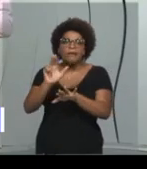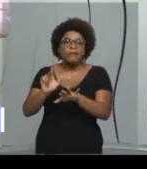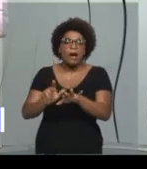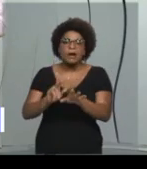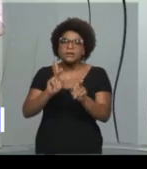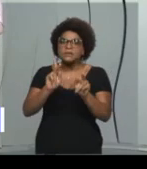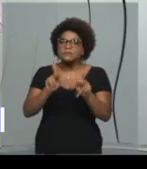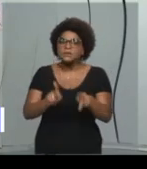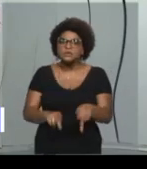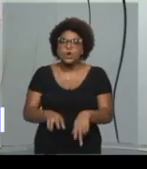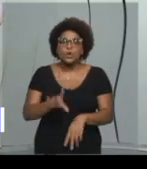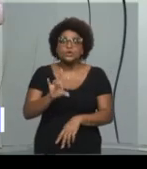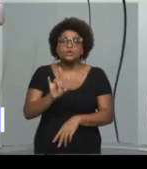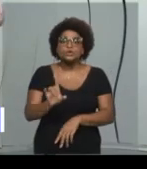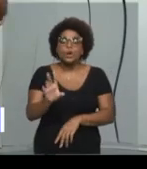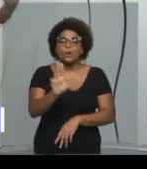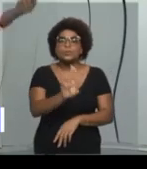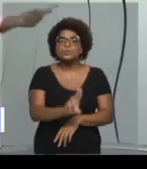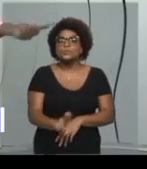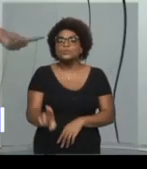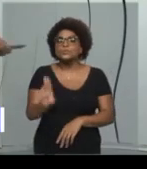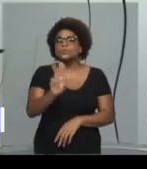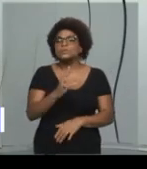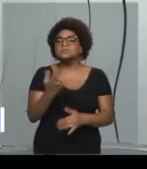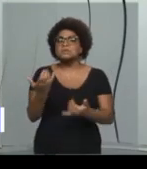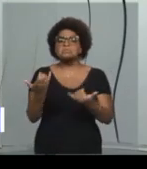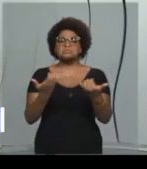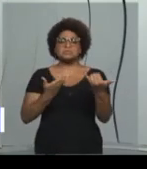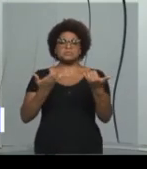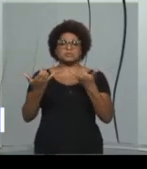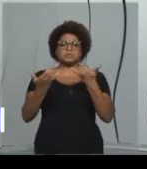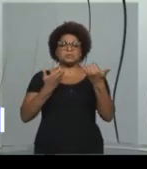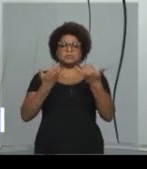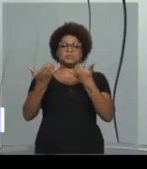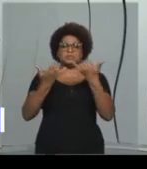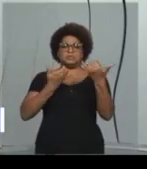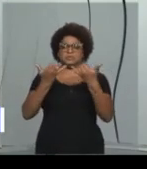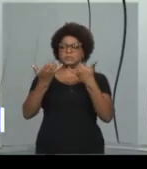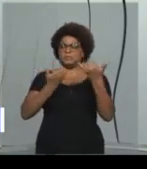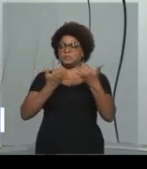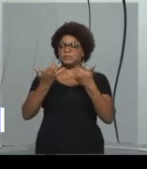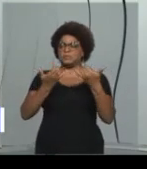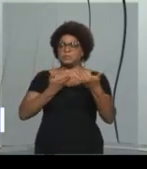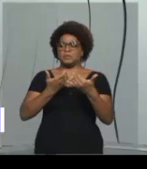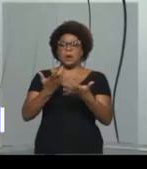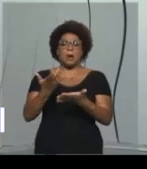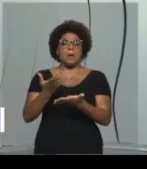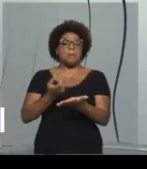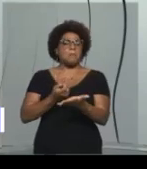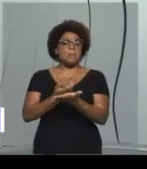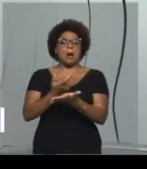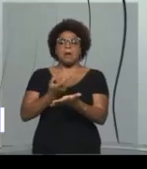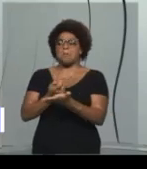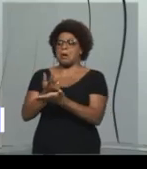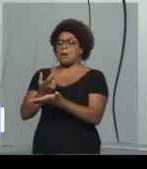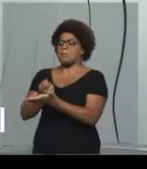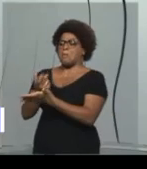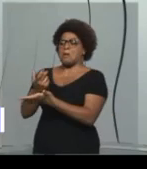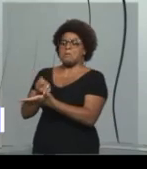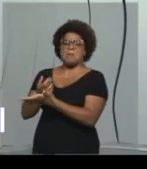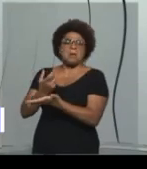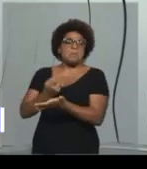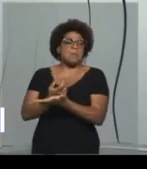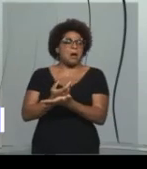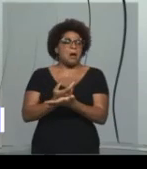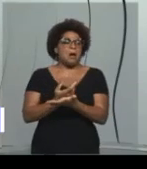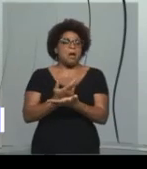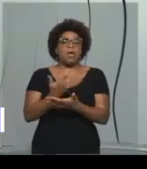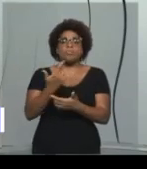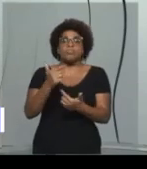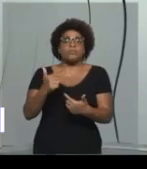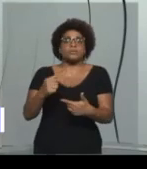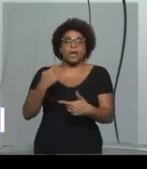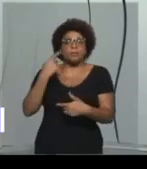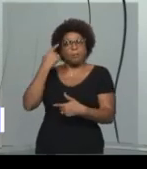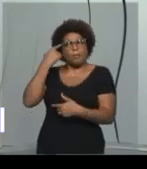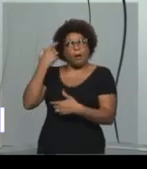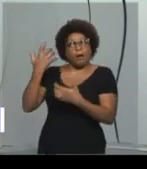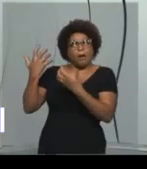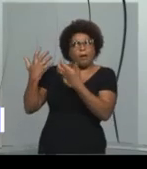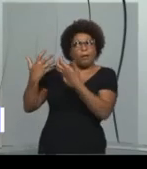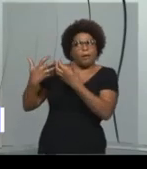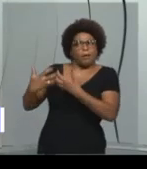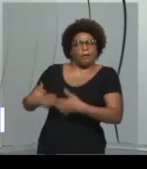que chegam para elas por diversos meios, por diversos canais, sem pensar a respeito daquilo,